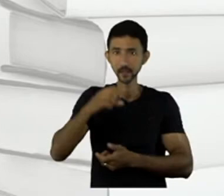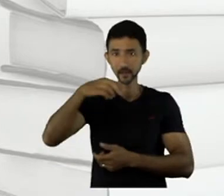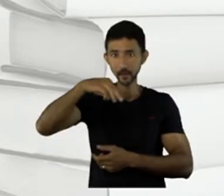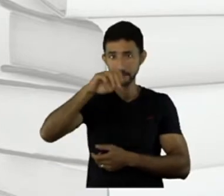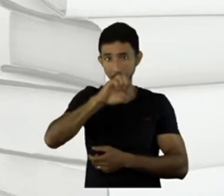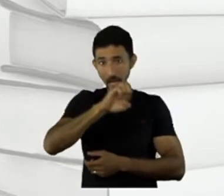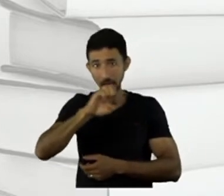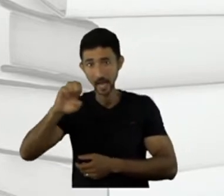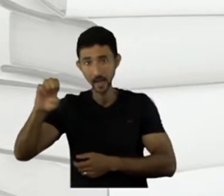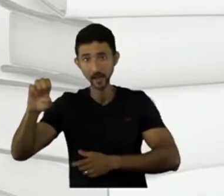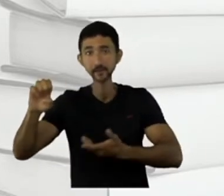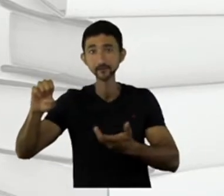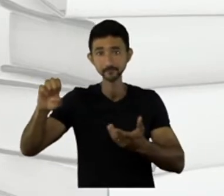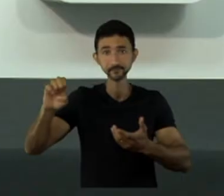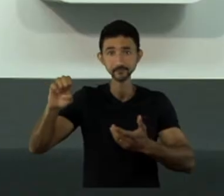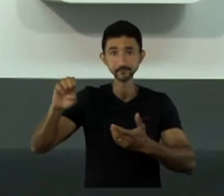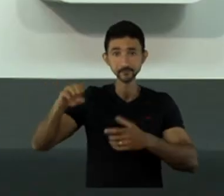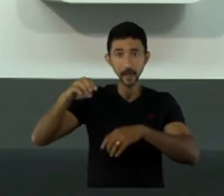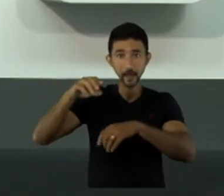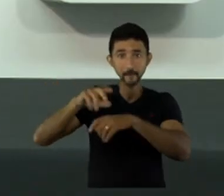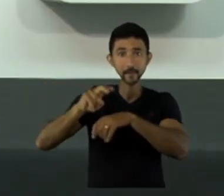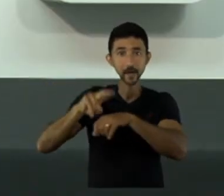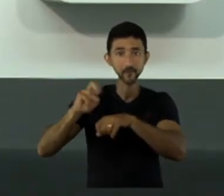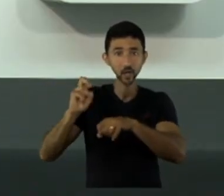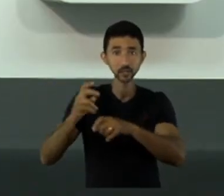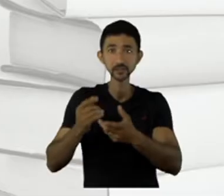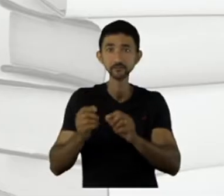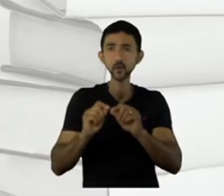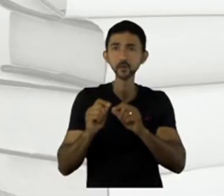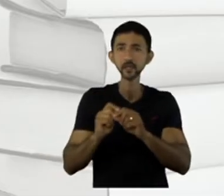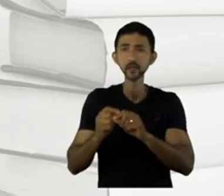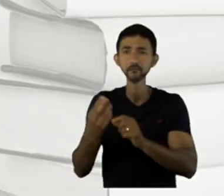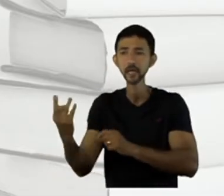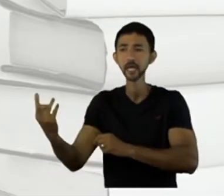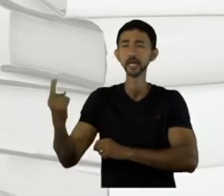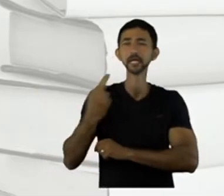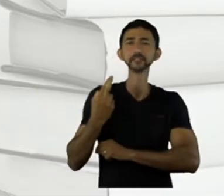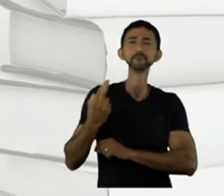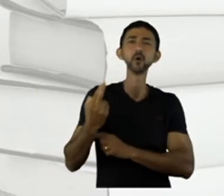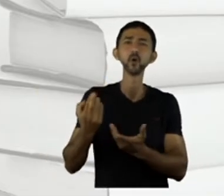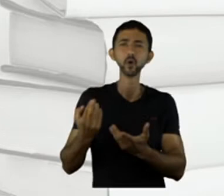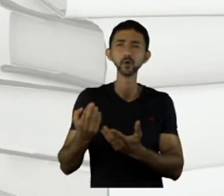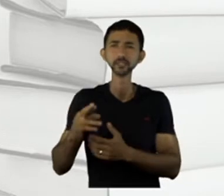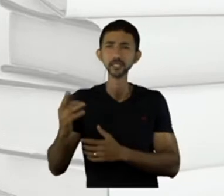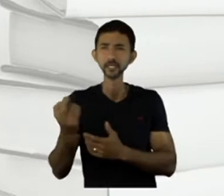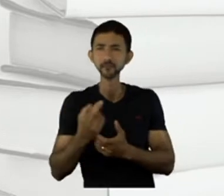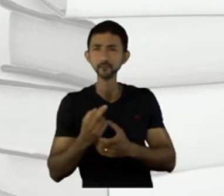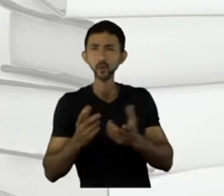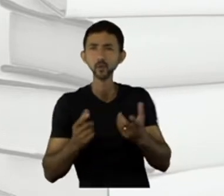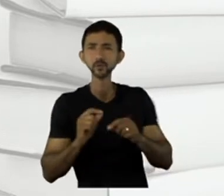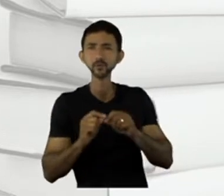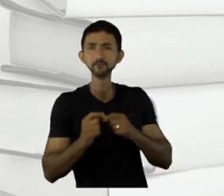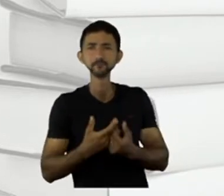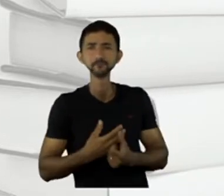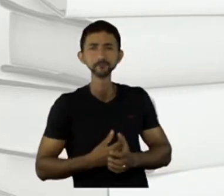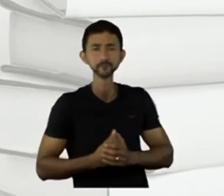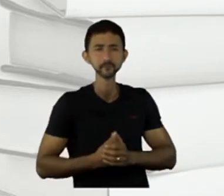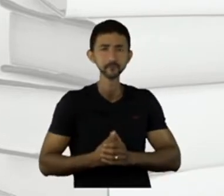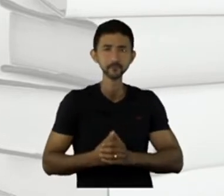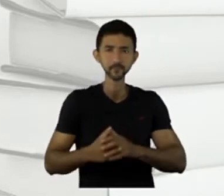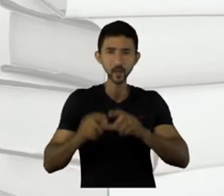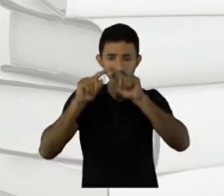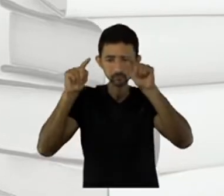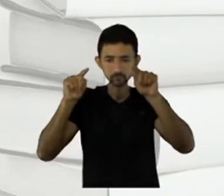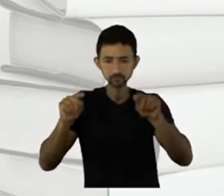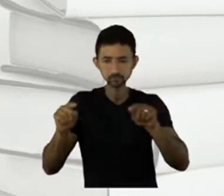caso em que mãe é o vocativo. E a mãe responde, gritando também. Observa aí no balãozinho da história, que o